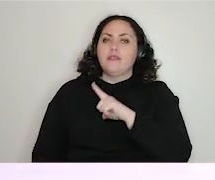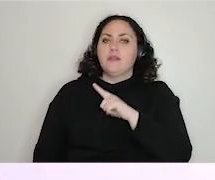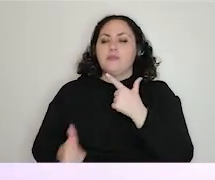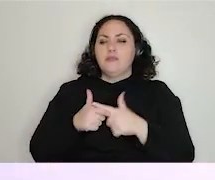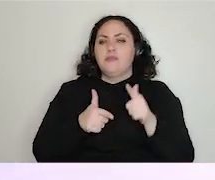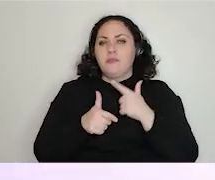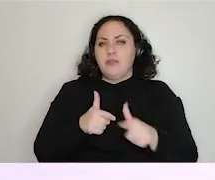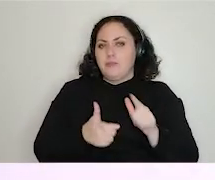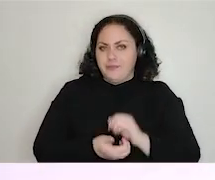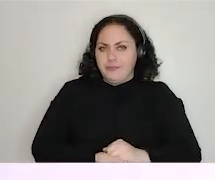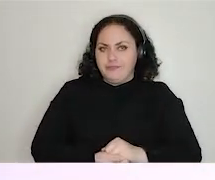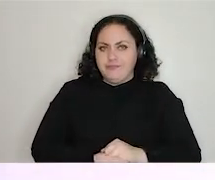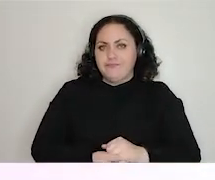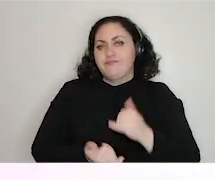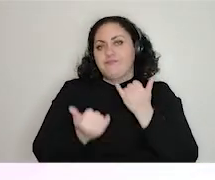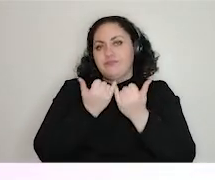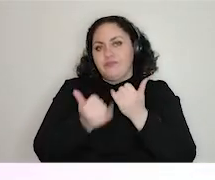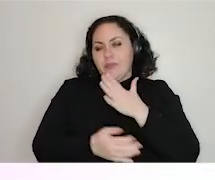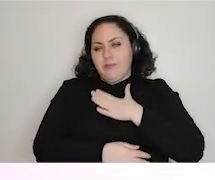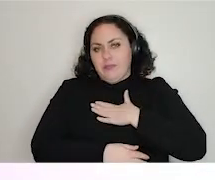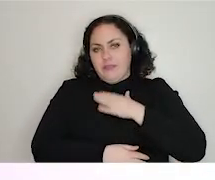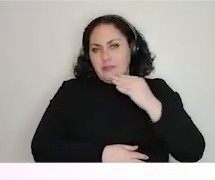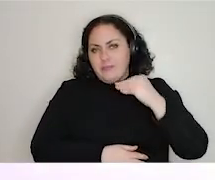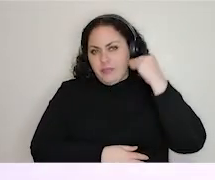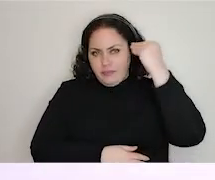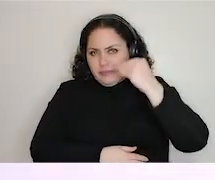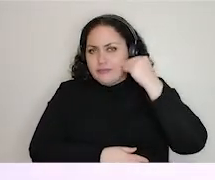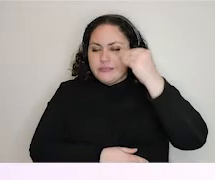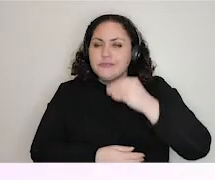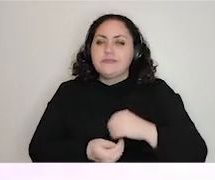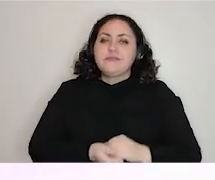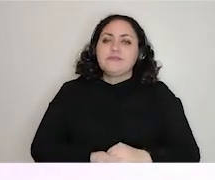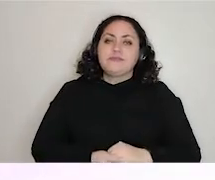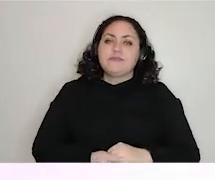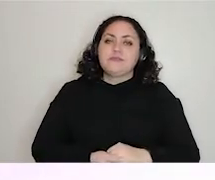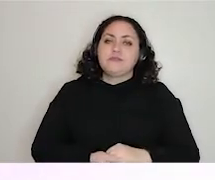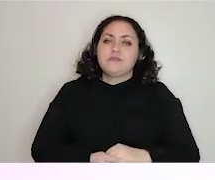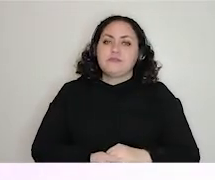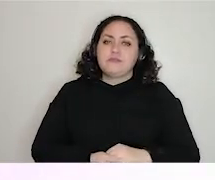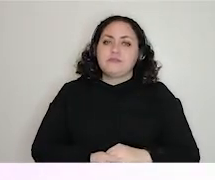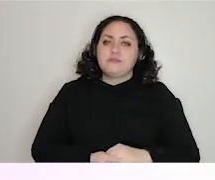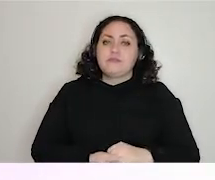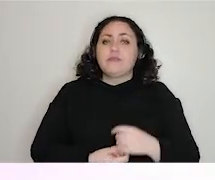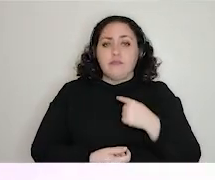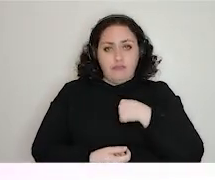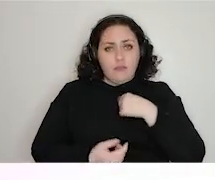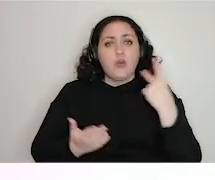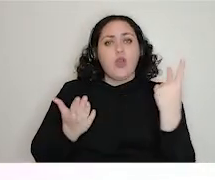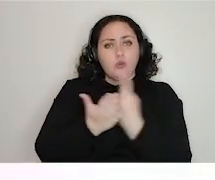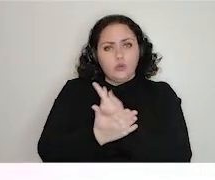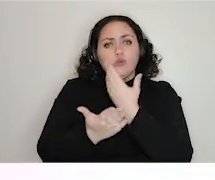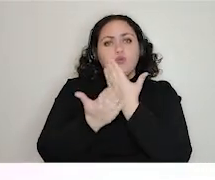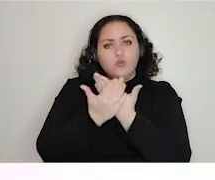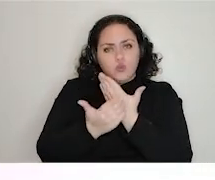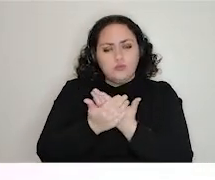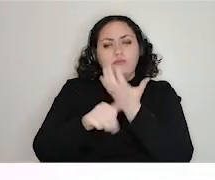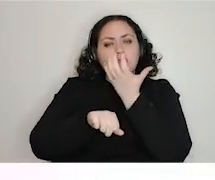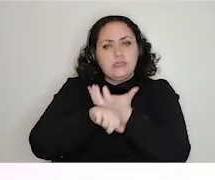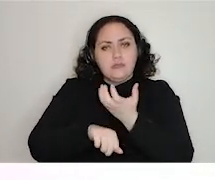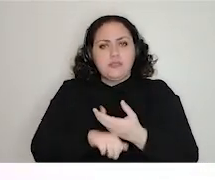fosse problema. Né? Inclusive, eu vou usar um exemplo da minha vivência. Né? Eu cheguei ao auge de fazer uma cadeira